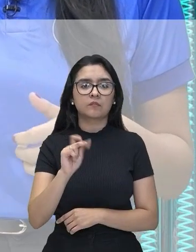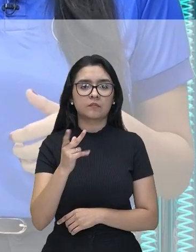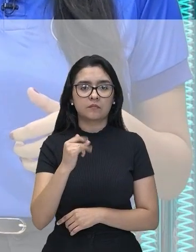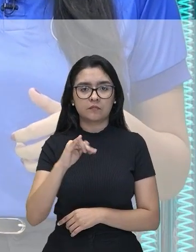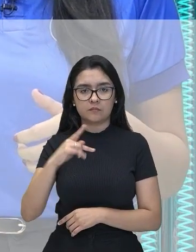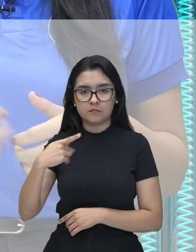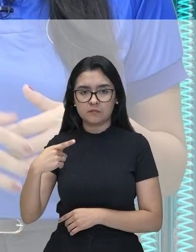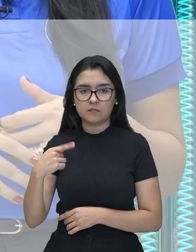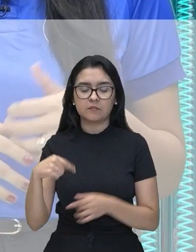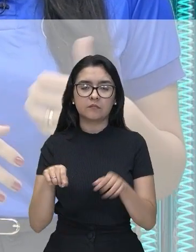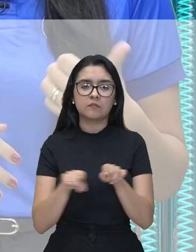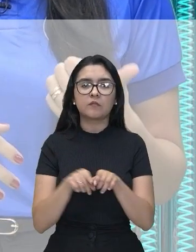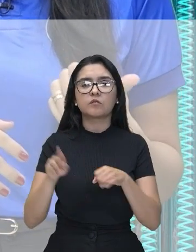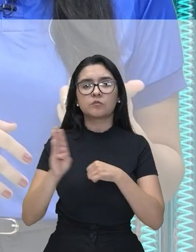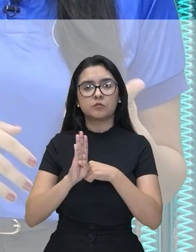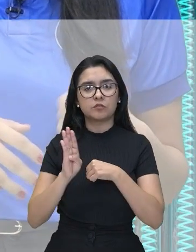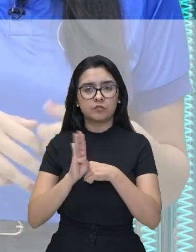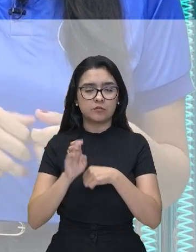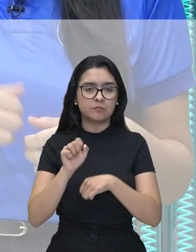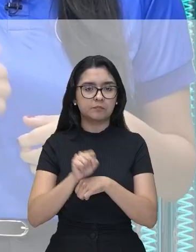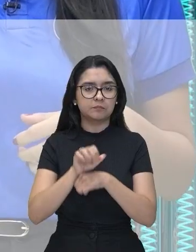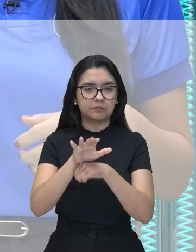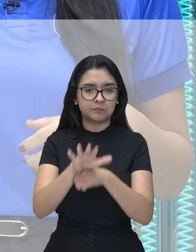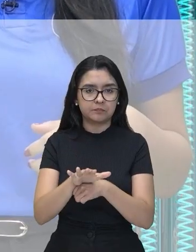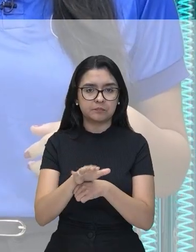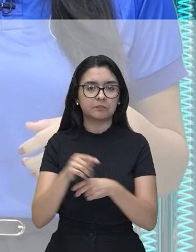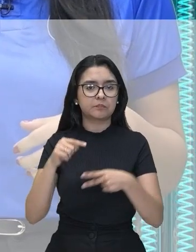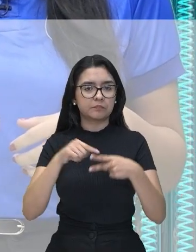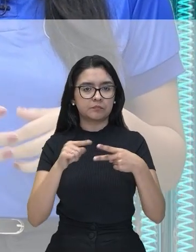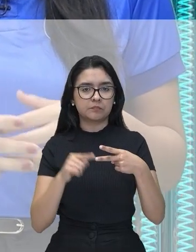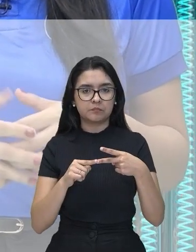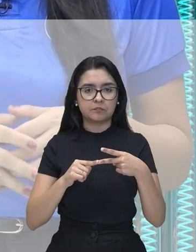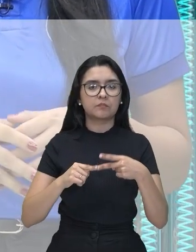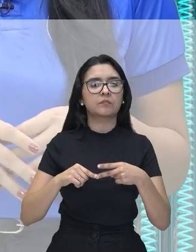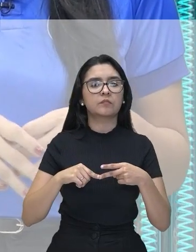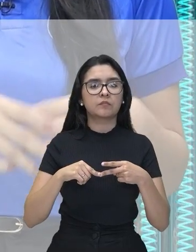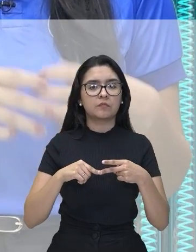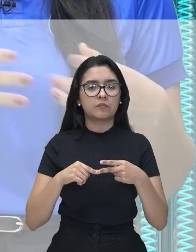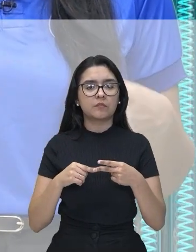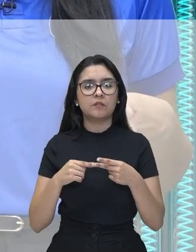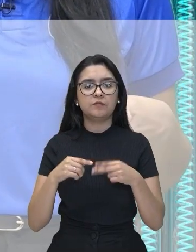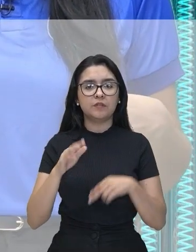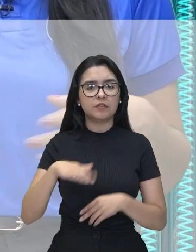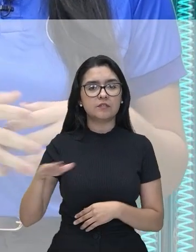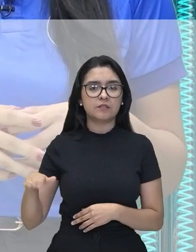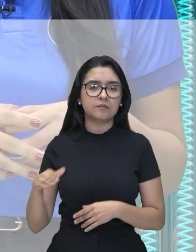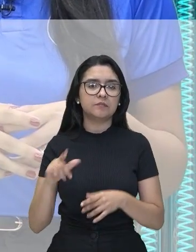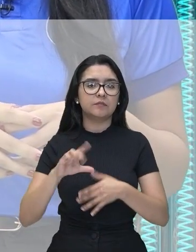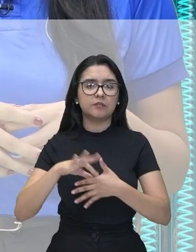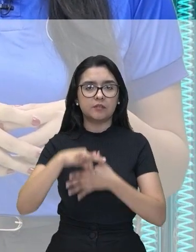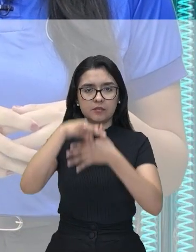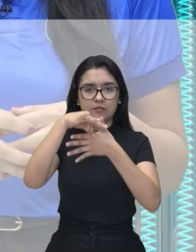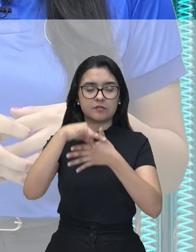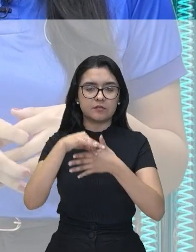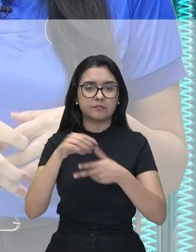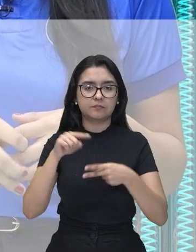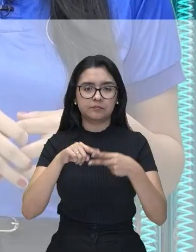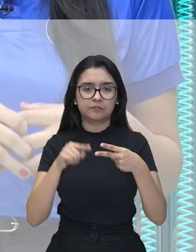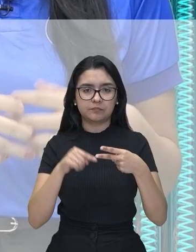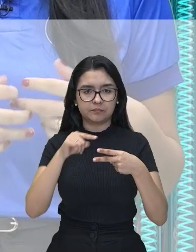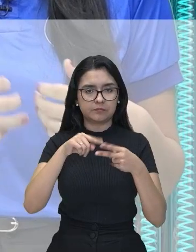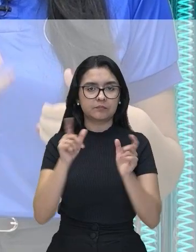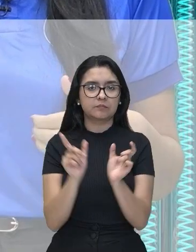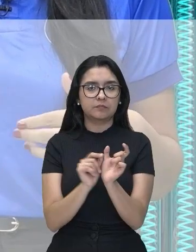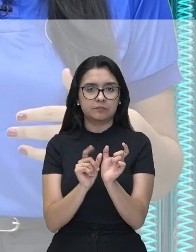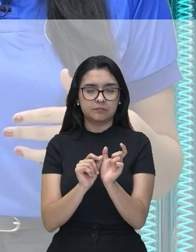childhood, infância, leadership, liderança, né? Então, temos muitos exemplos aí de sufixos, a